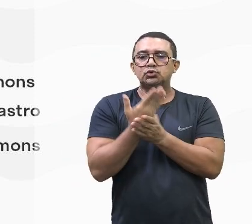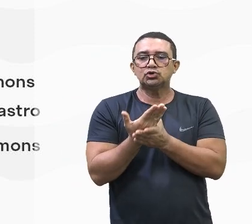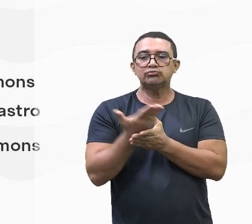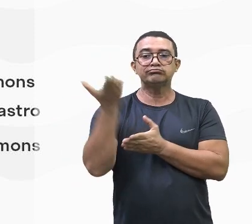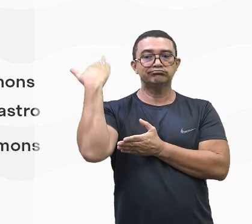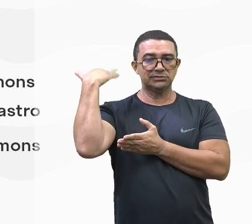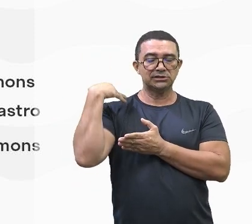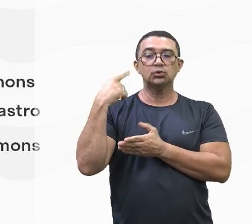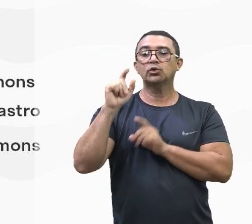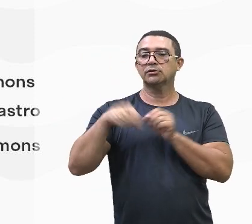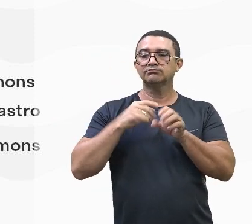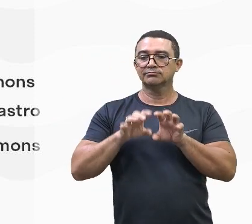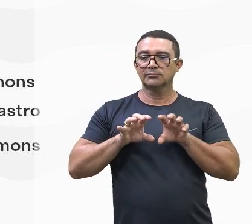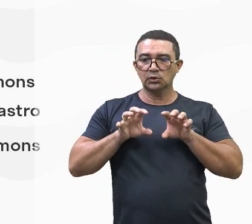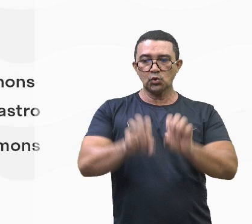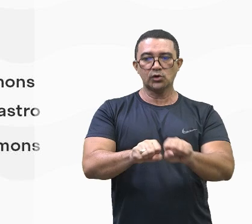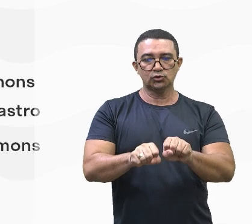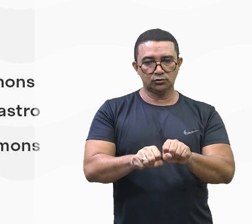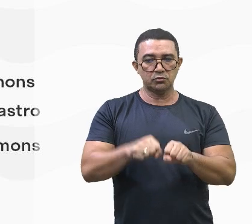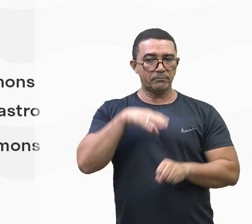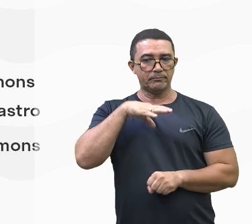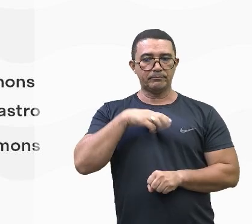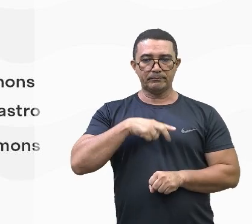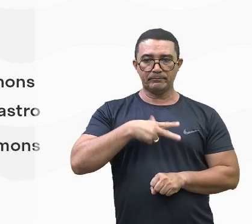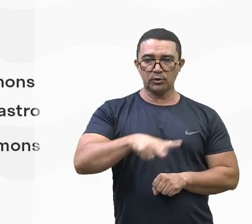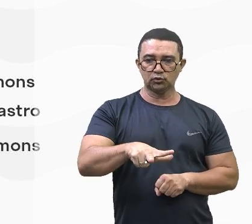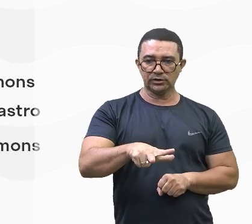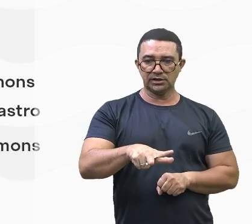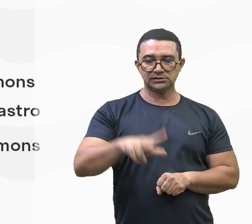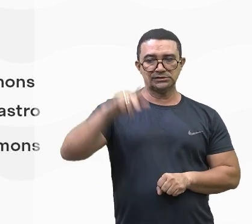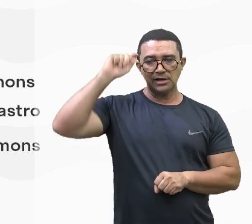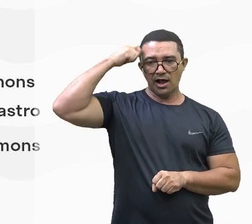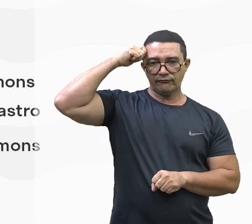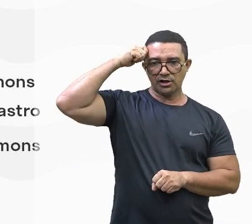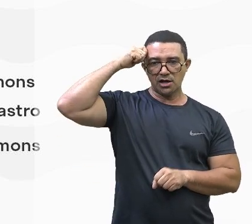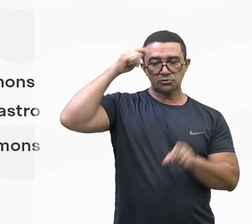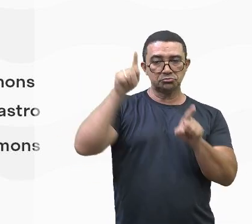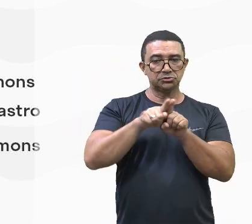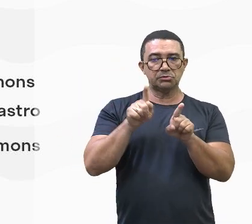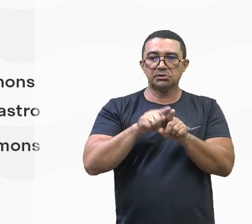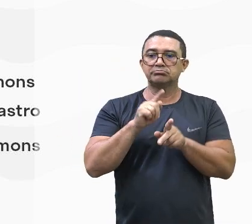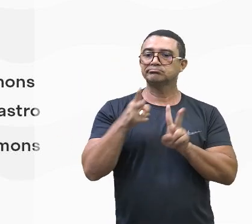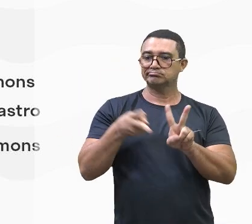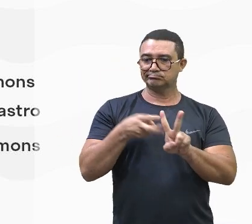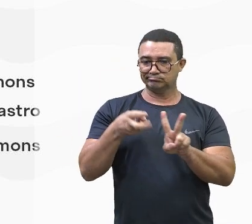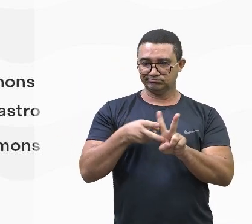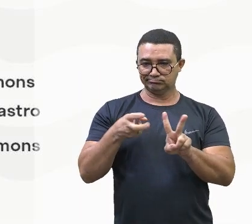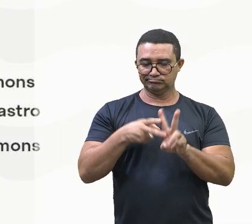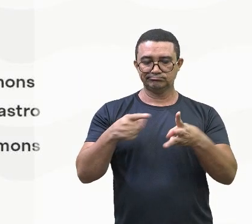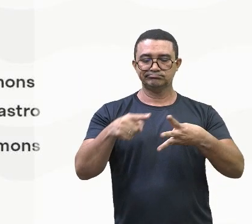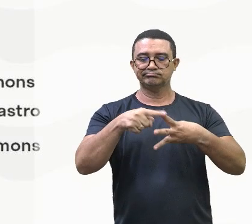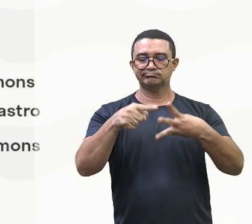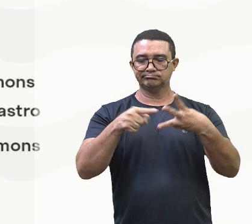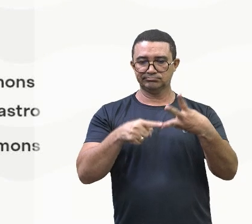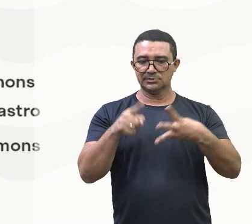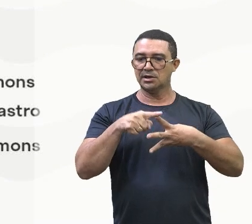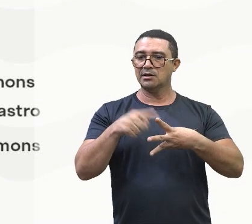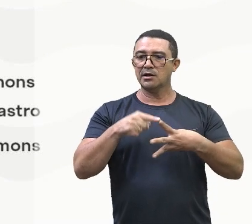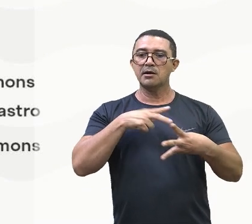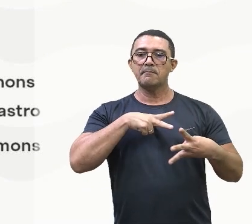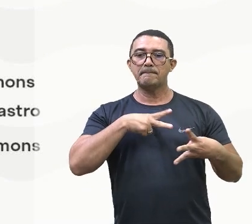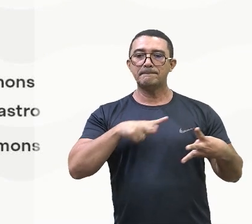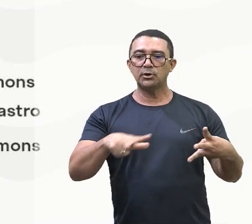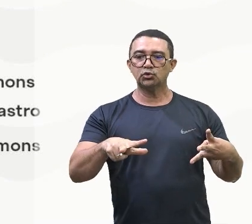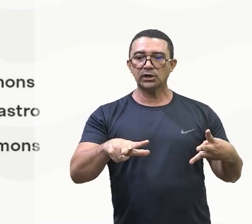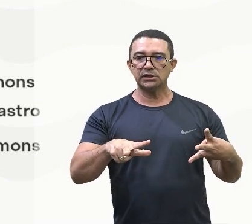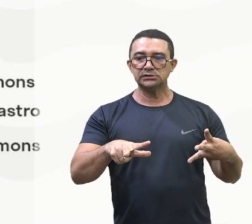dos colonizadores portugueses, dos africanos e dos povos originários. Olha, nós temos 3 povos aqui. Os portugueses trouxeram